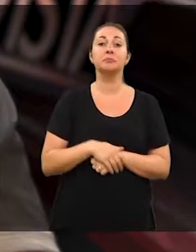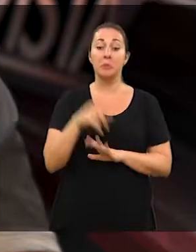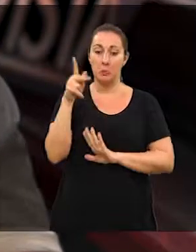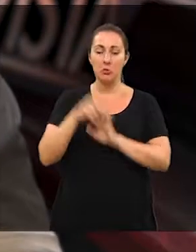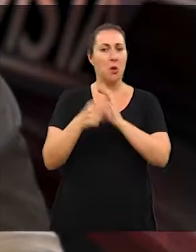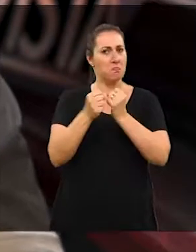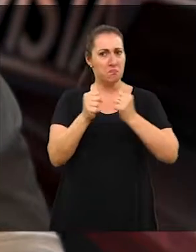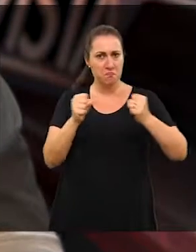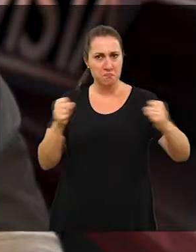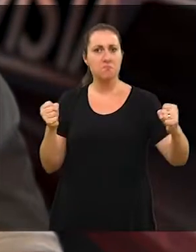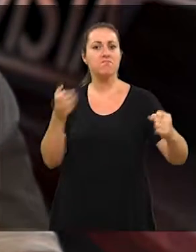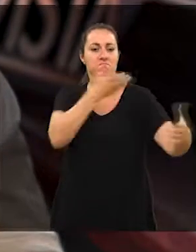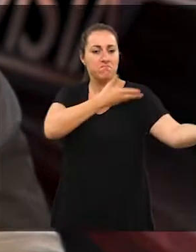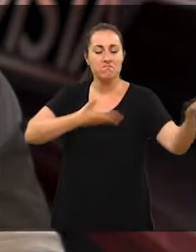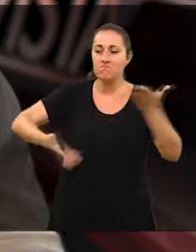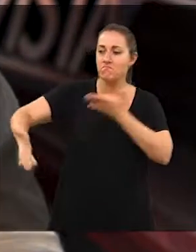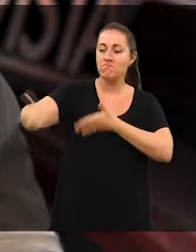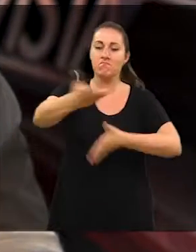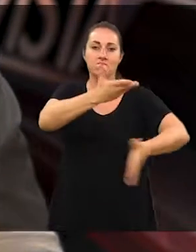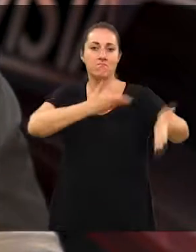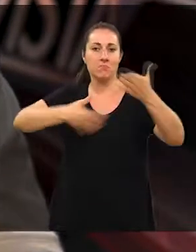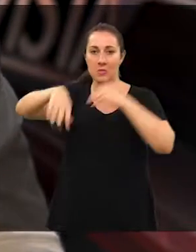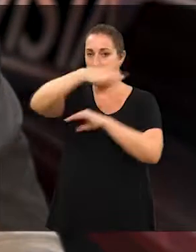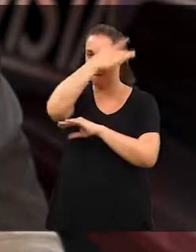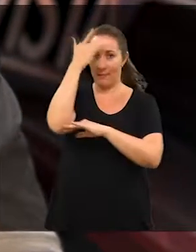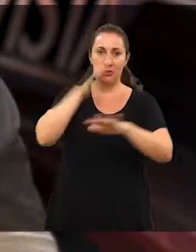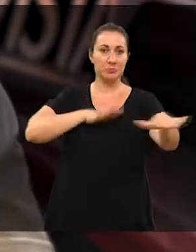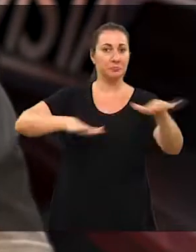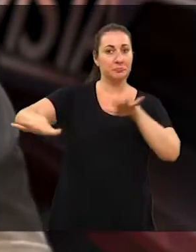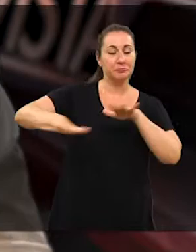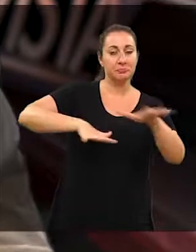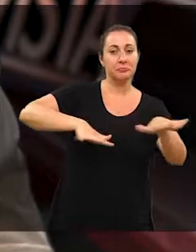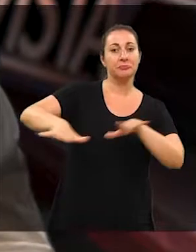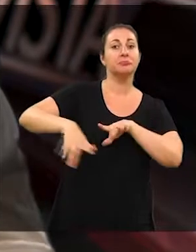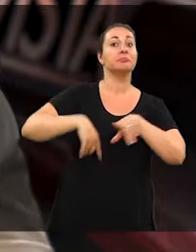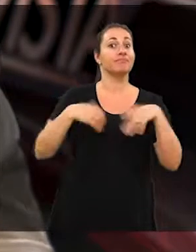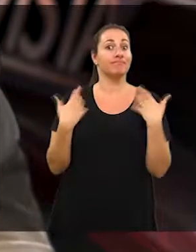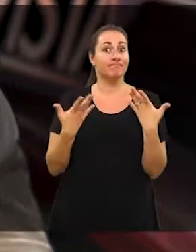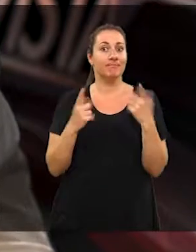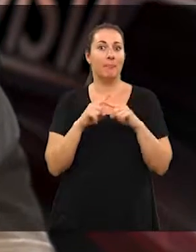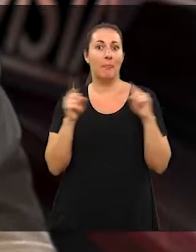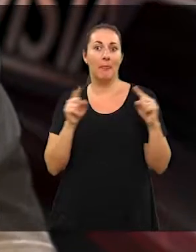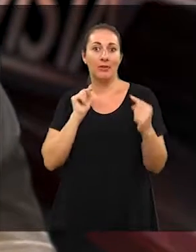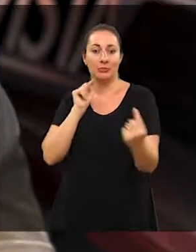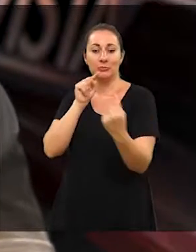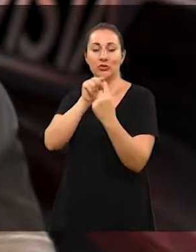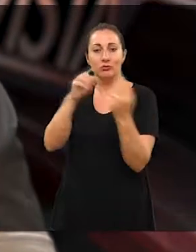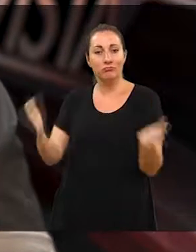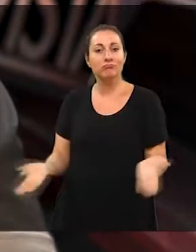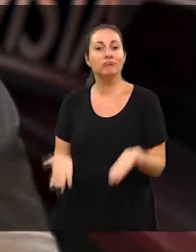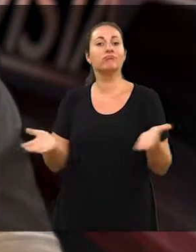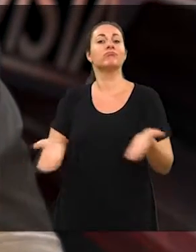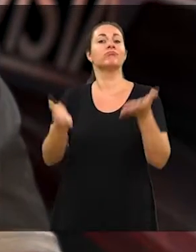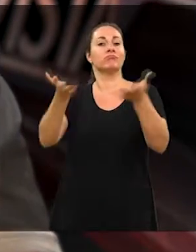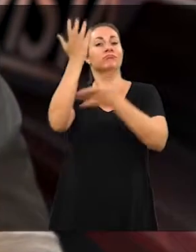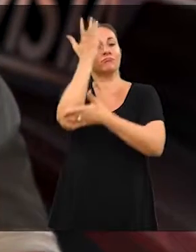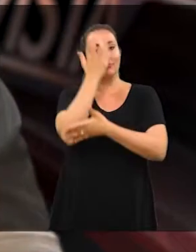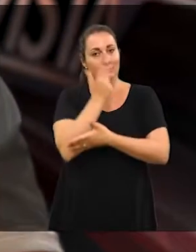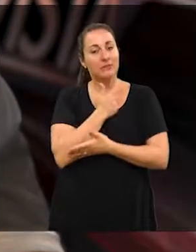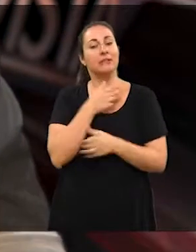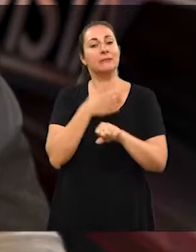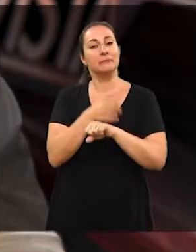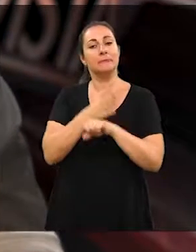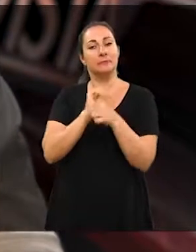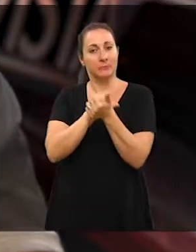projeto grandioso que vai envolver várias pessoas e que vai movimentar, mas o nosso objetivo é motivar as crianças, é incentivar